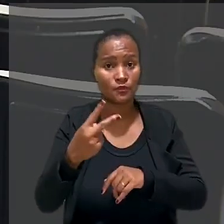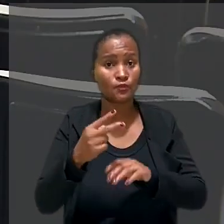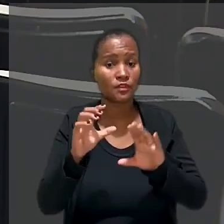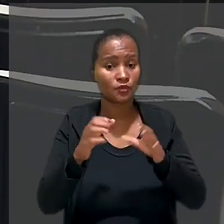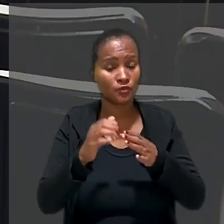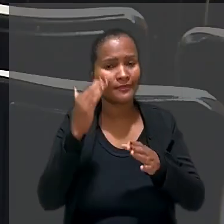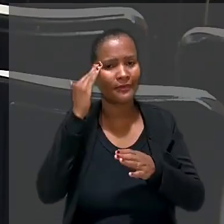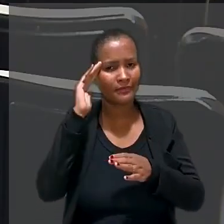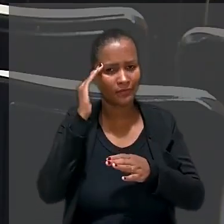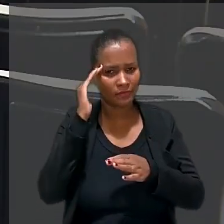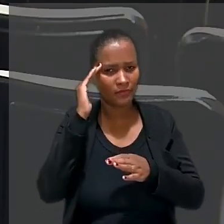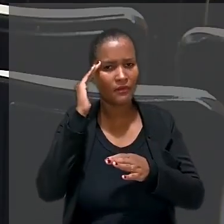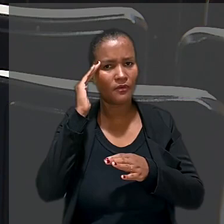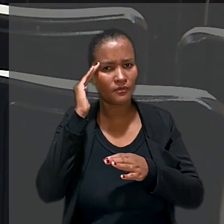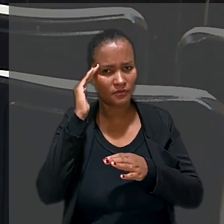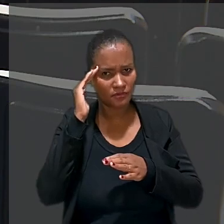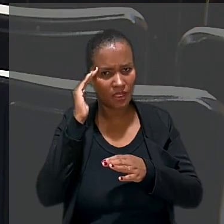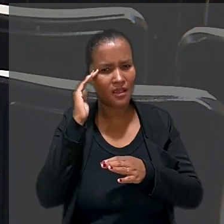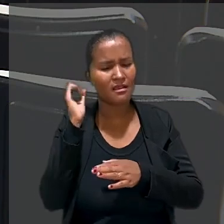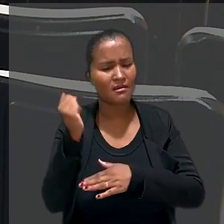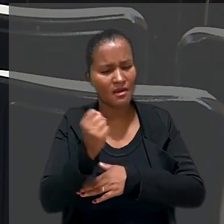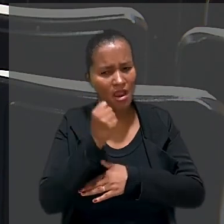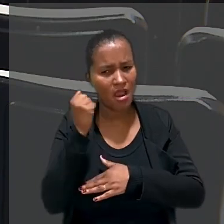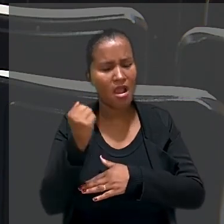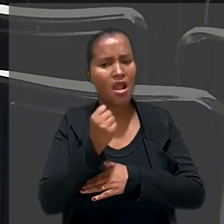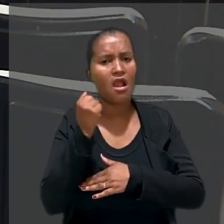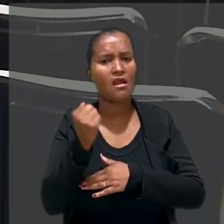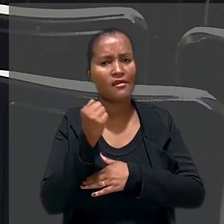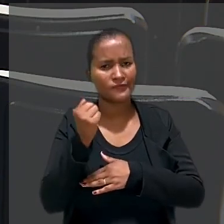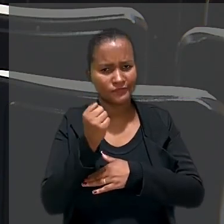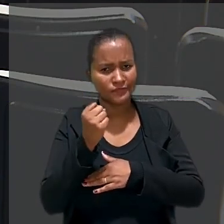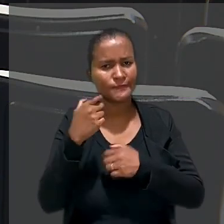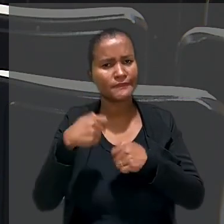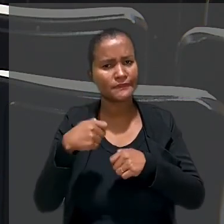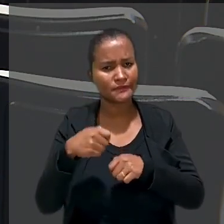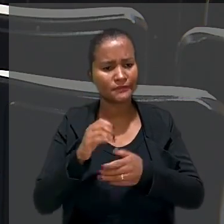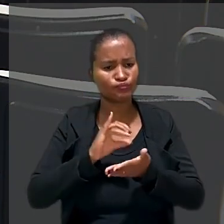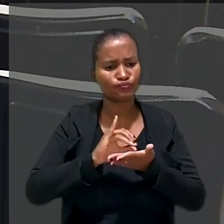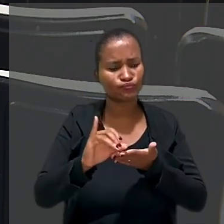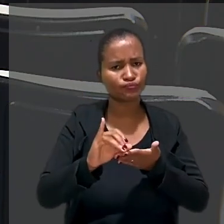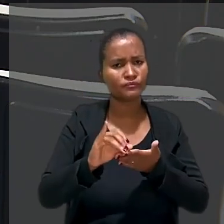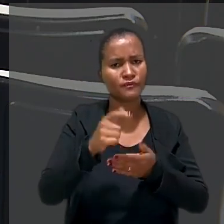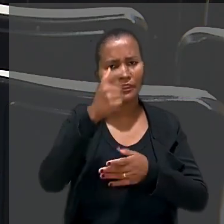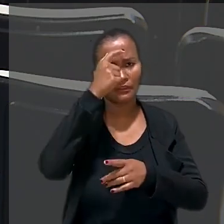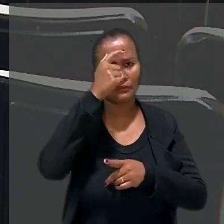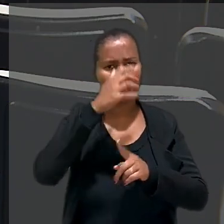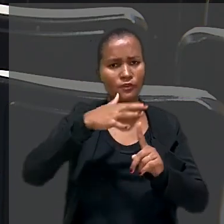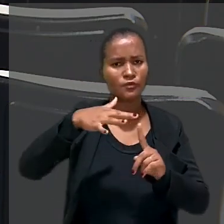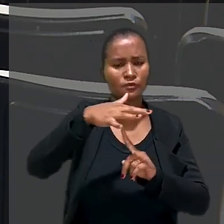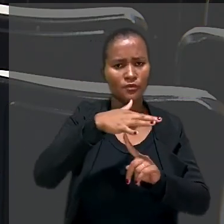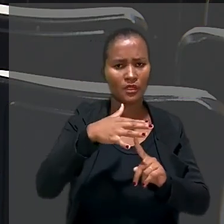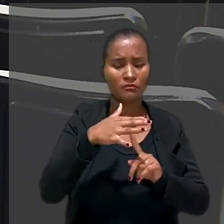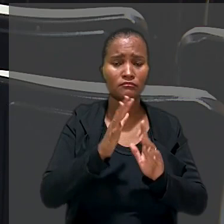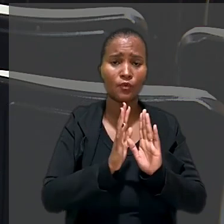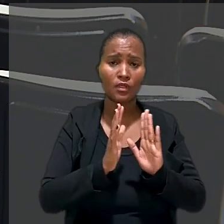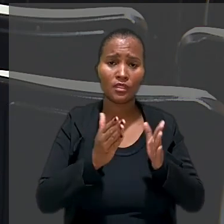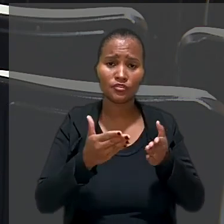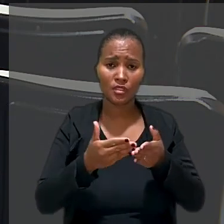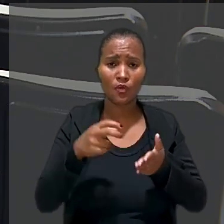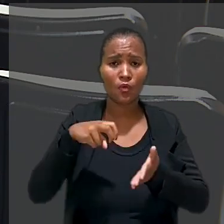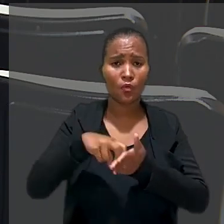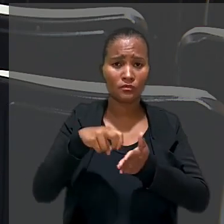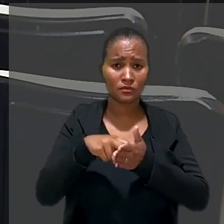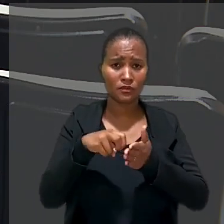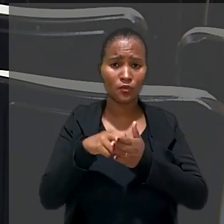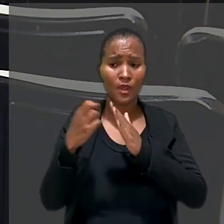segunda turma entendeu que ficou configurada conduta grave, passível de compensação por dano moral. Portanto, o